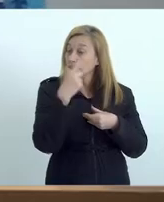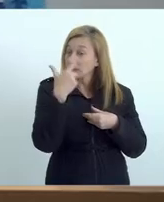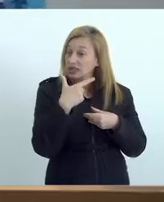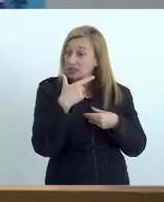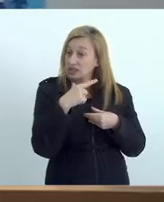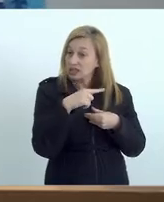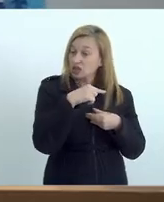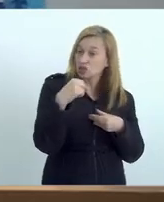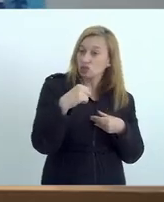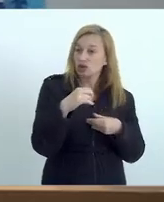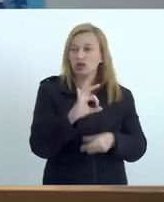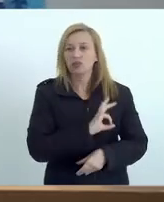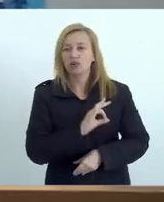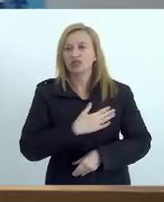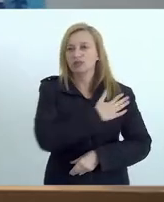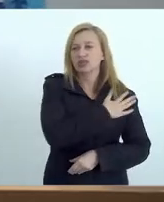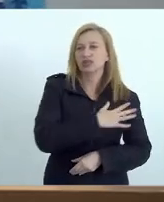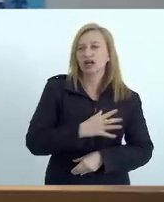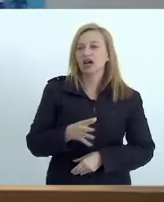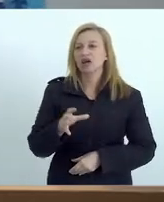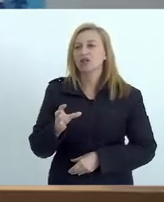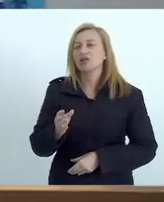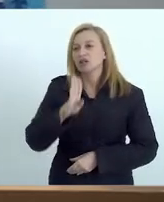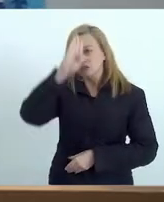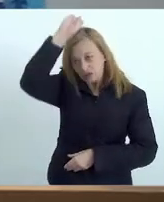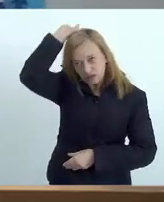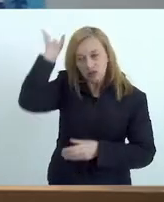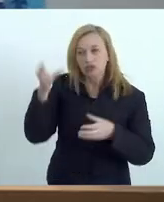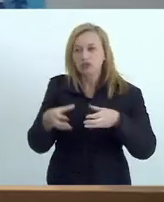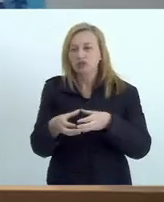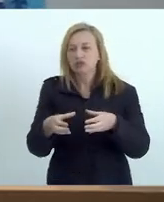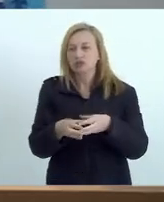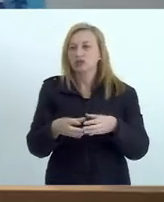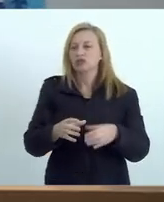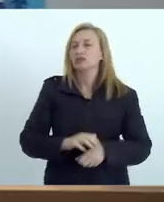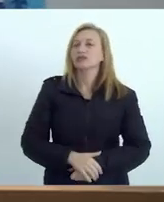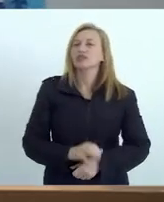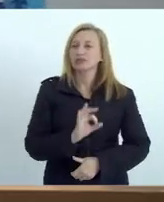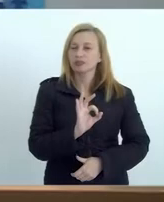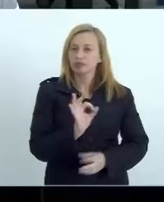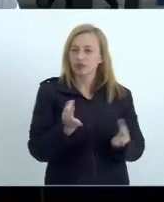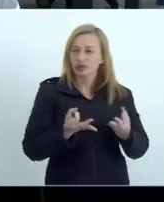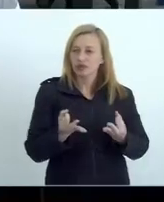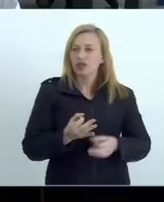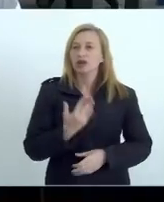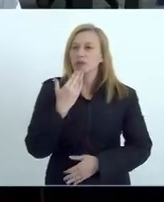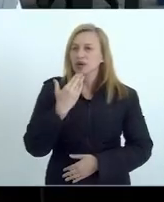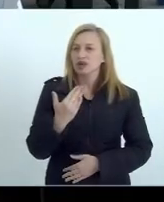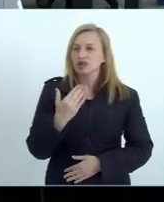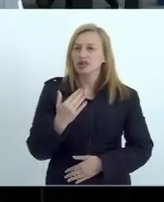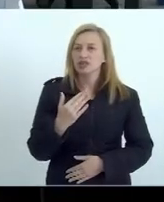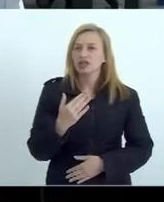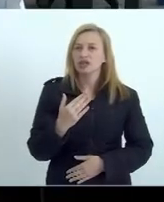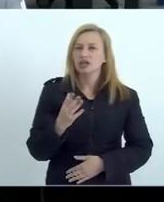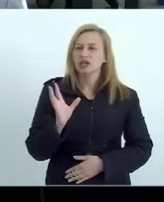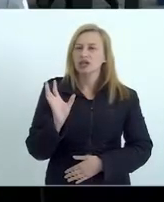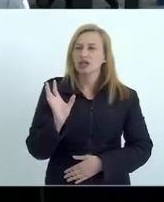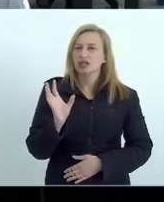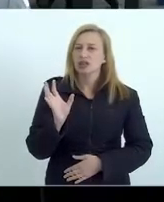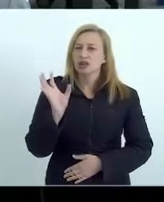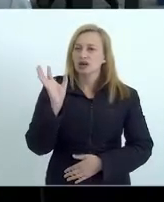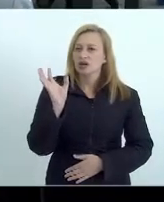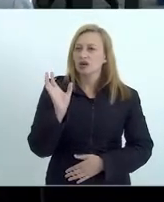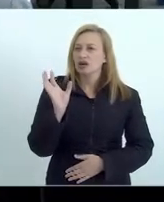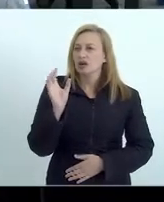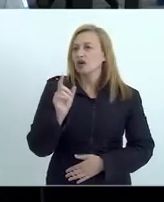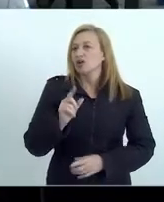admitidos na polícia É isso mesmo ou nas Forças Armadas Exatamente isso pedir para aumentar um pouco a temperatura porque